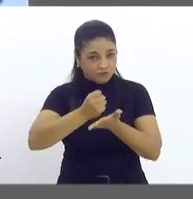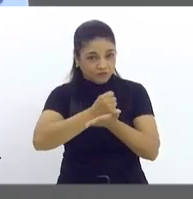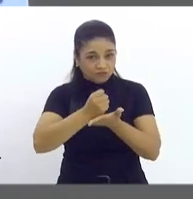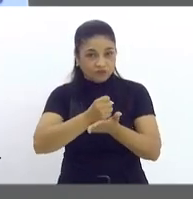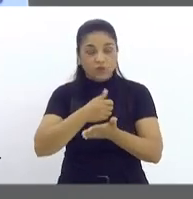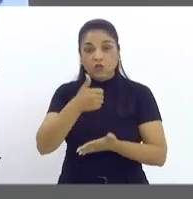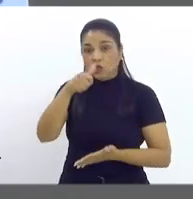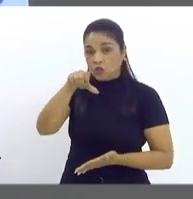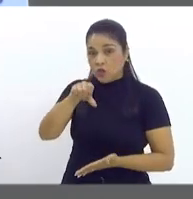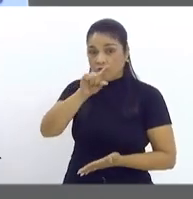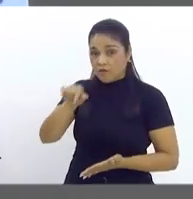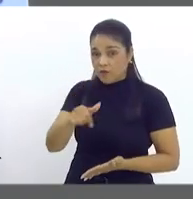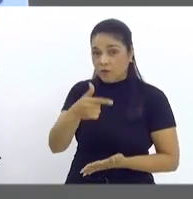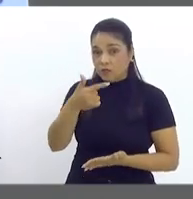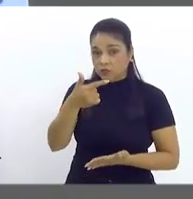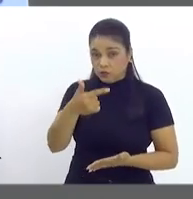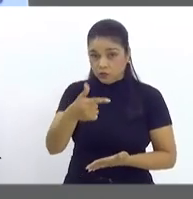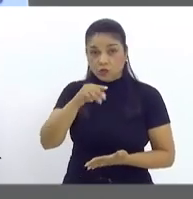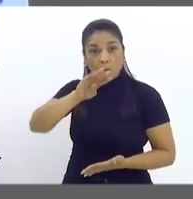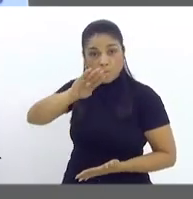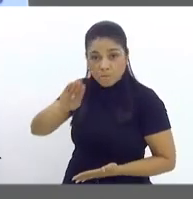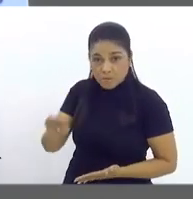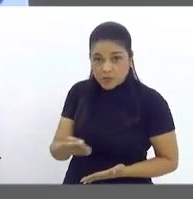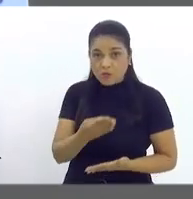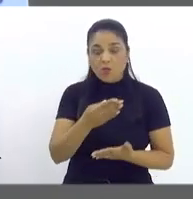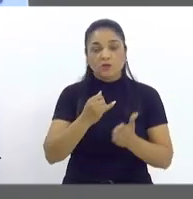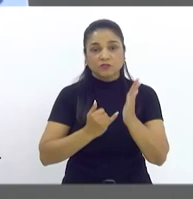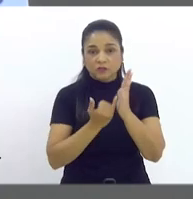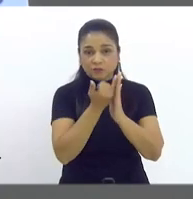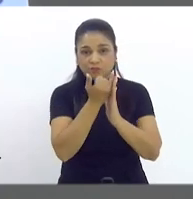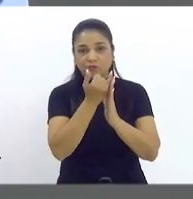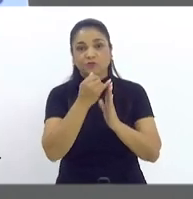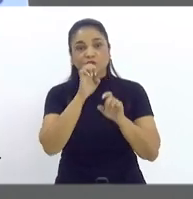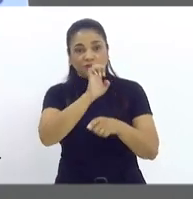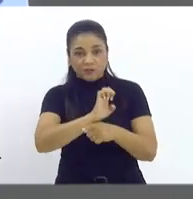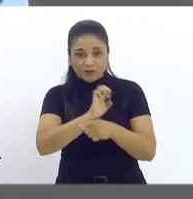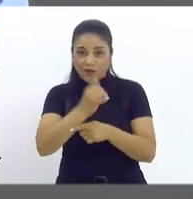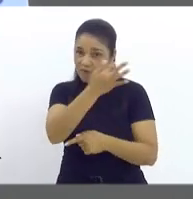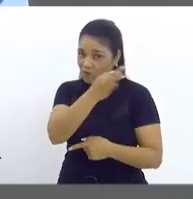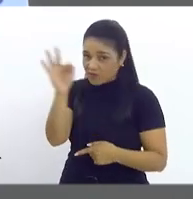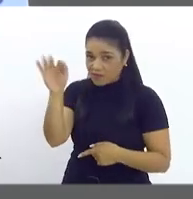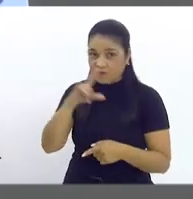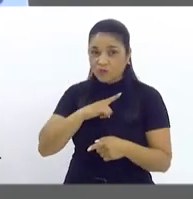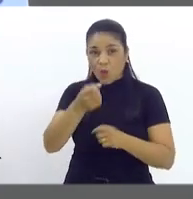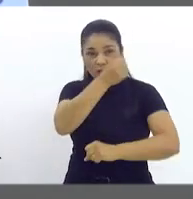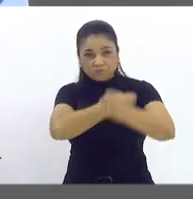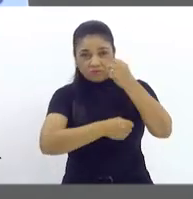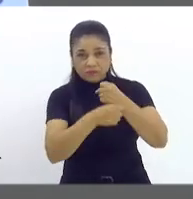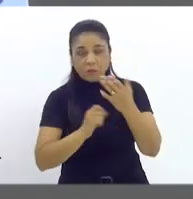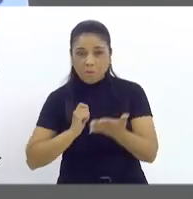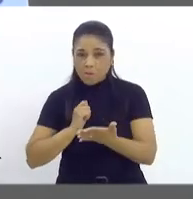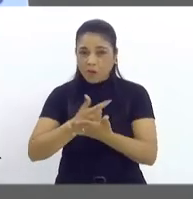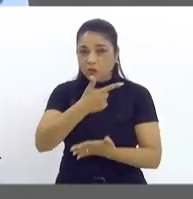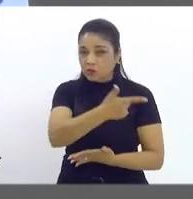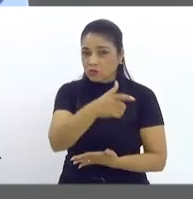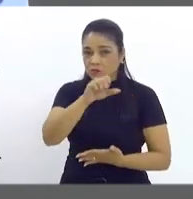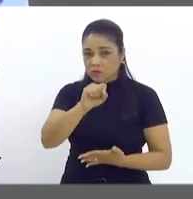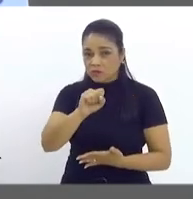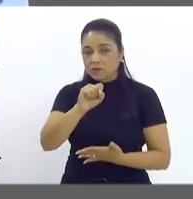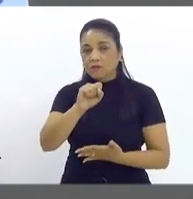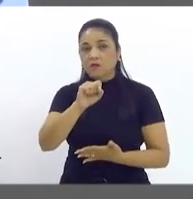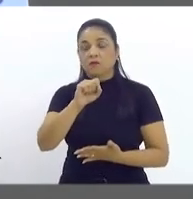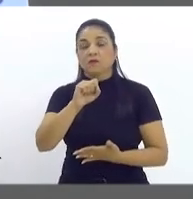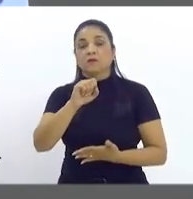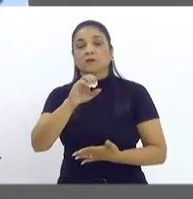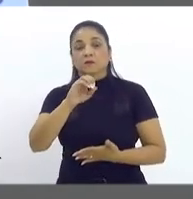9,2 bilhões em tributos estaduais e federais. No ano passado, pagamos 280 milhões